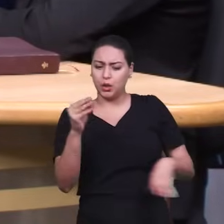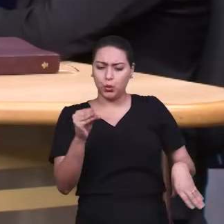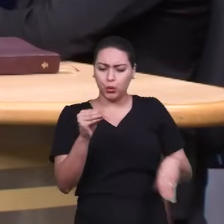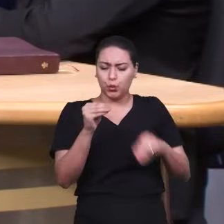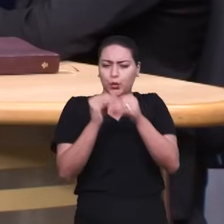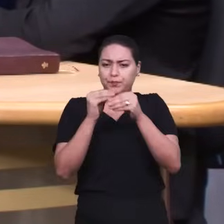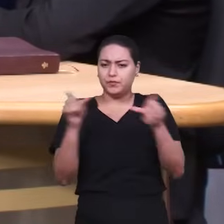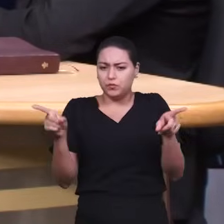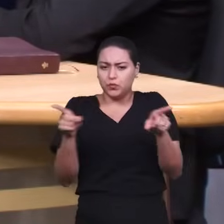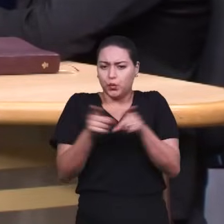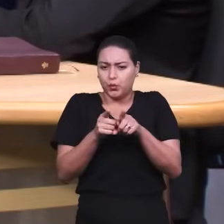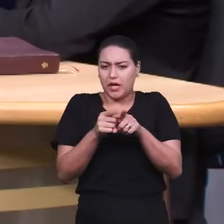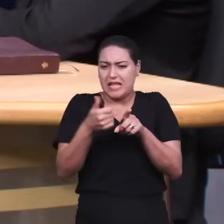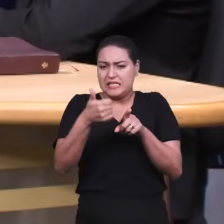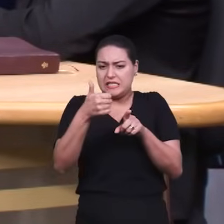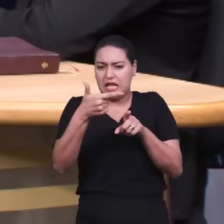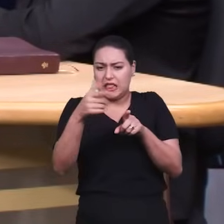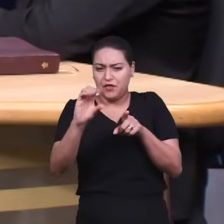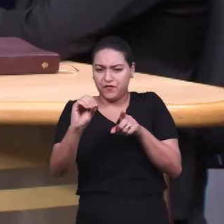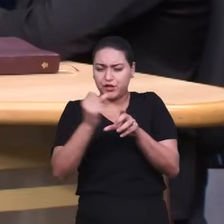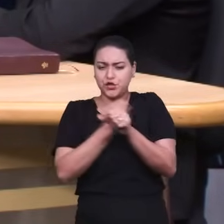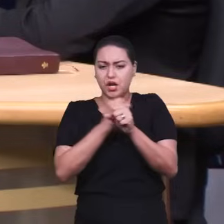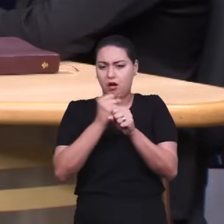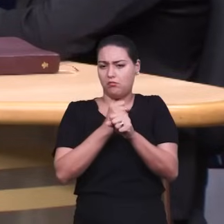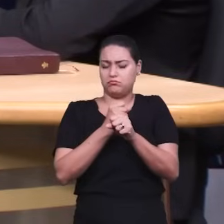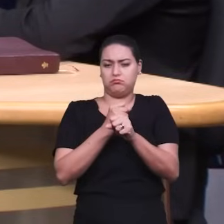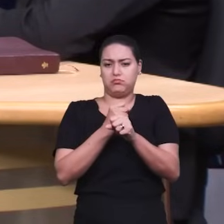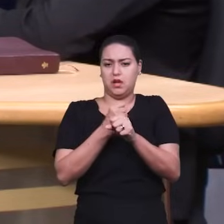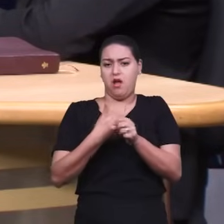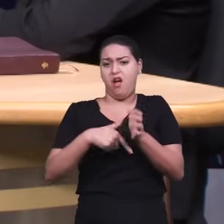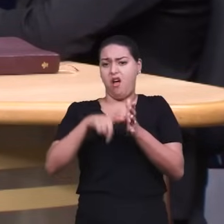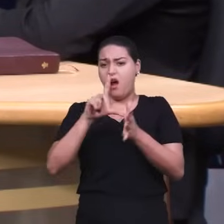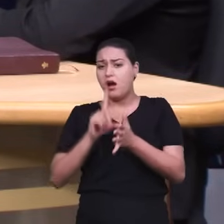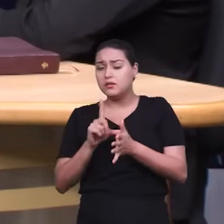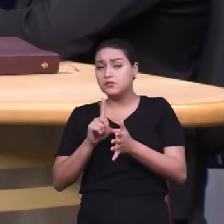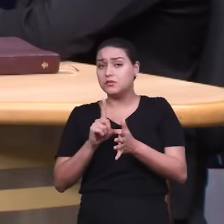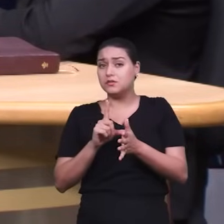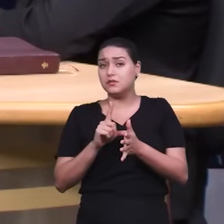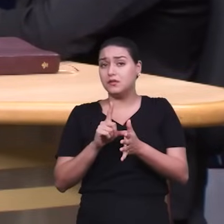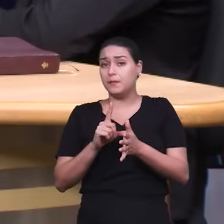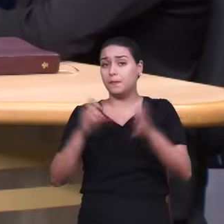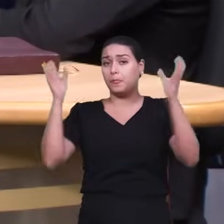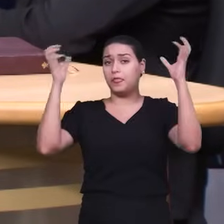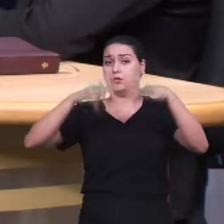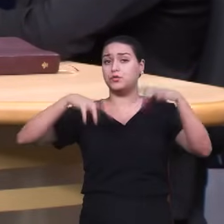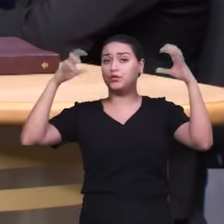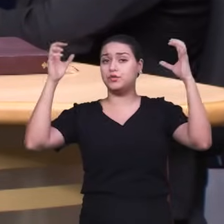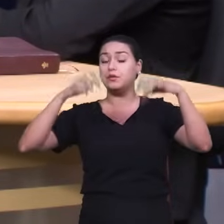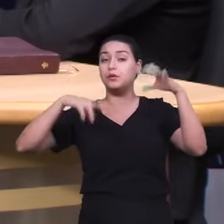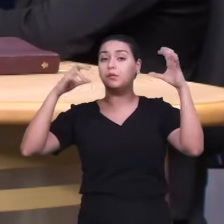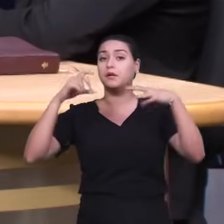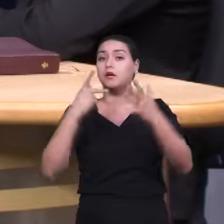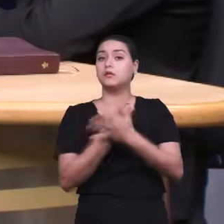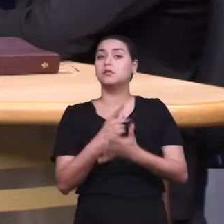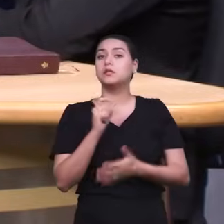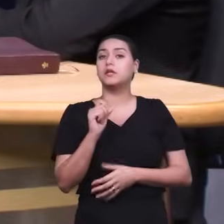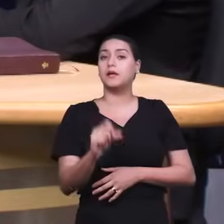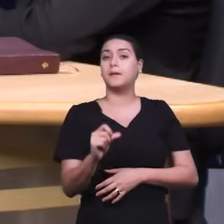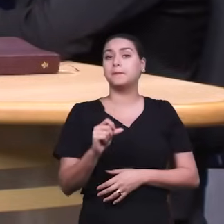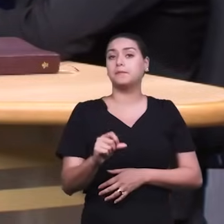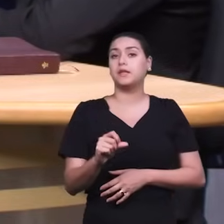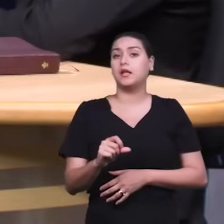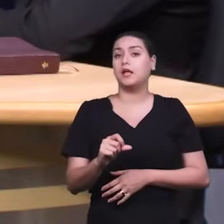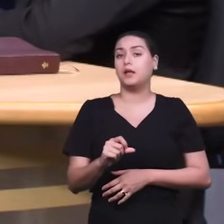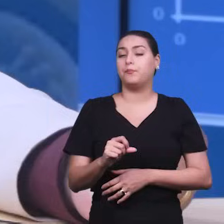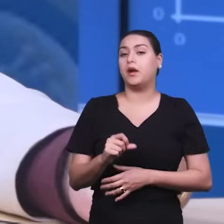serão 120 anos. O que Deus estava falando ali? Olha, antes do dilúvio, o Espírito do Senhor, ele contendia